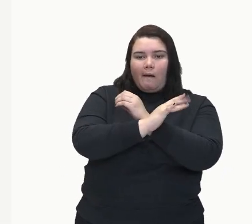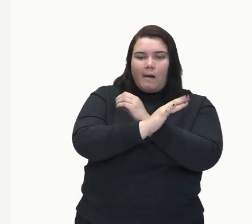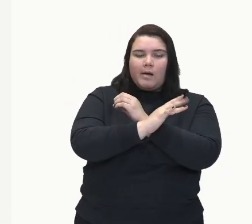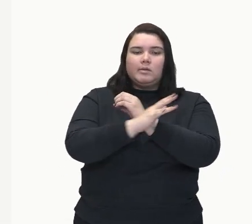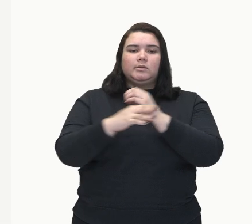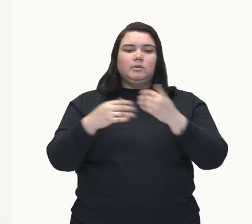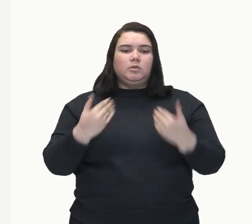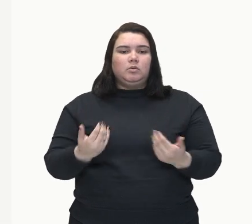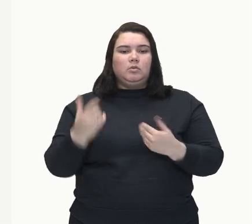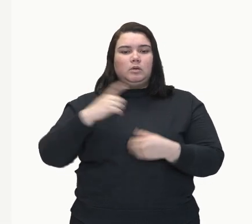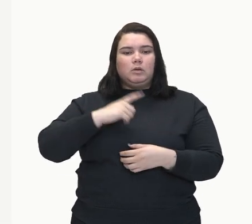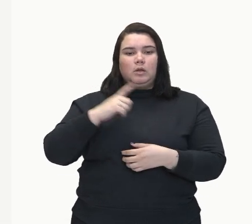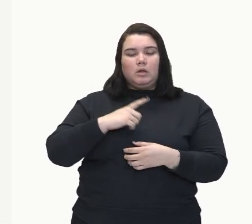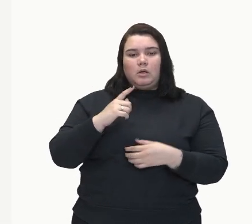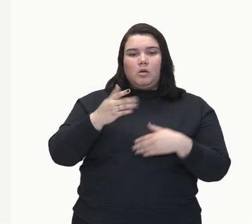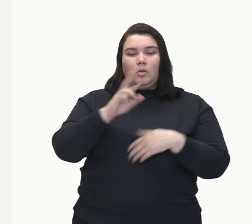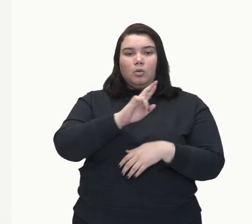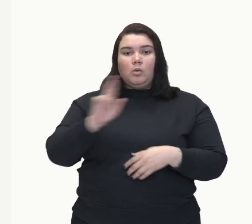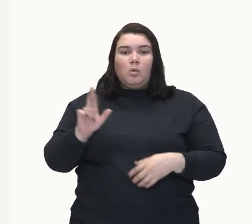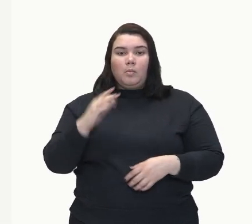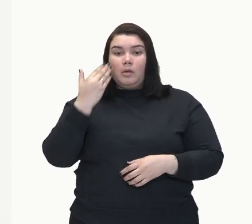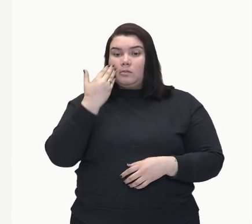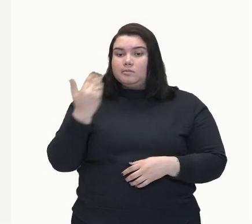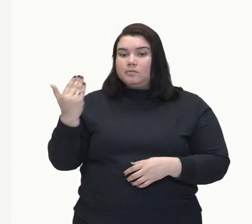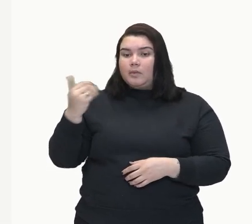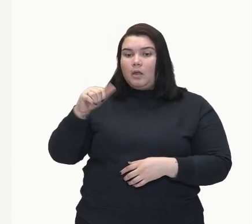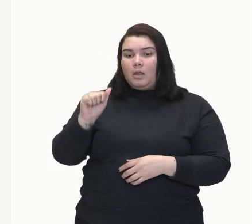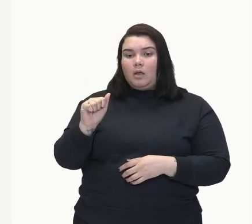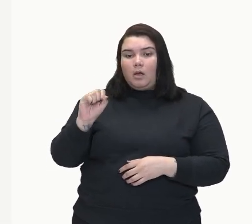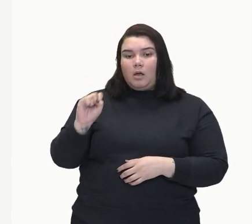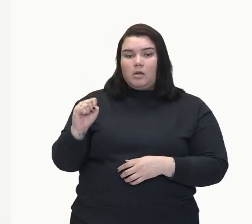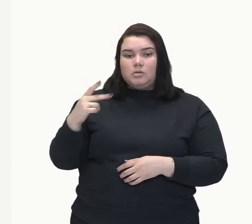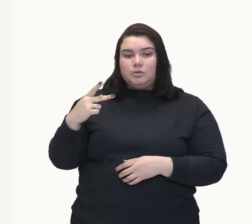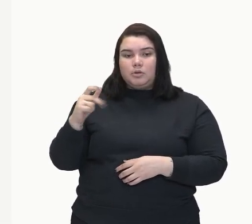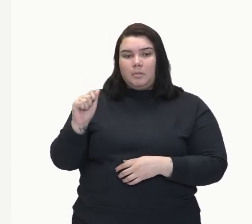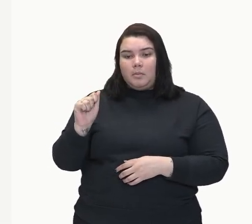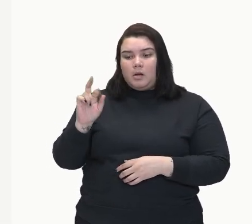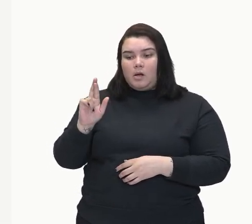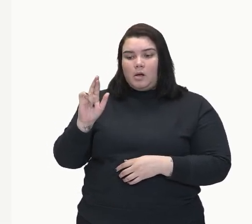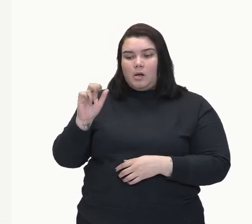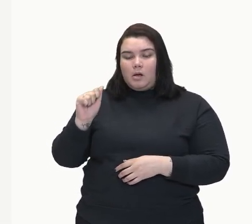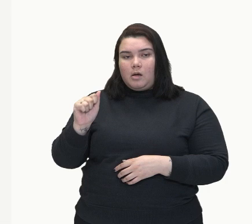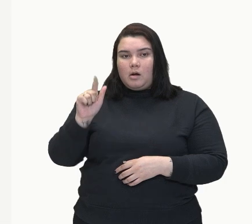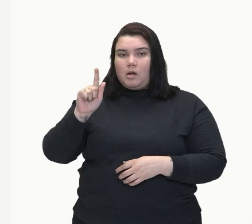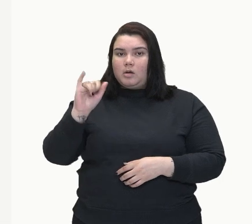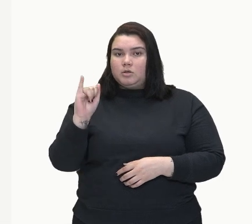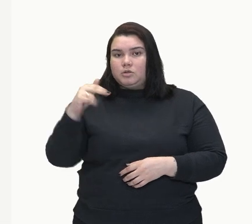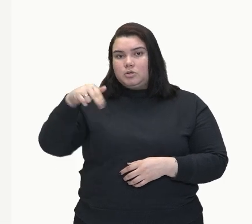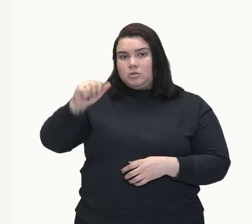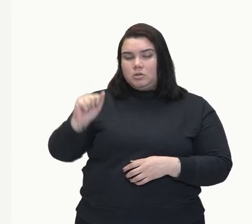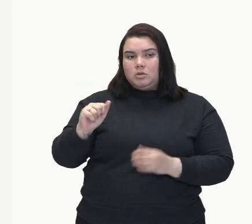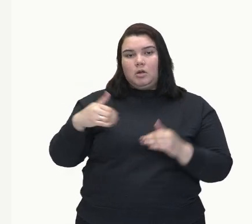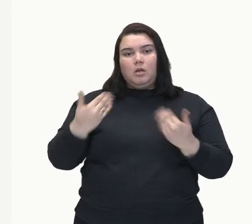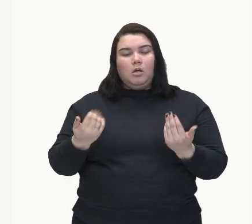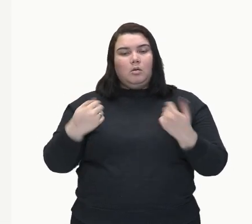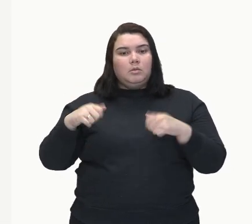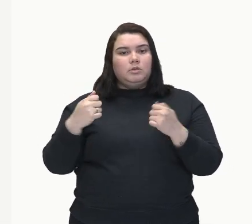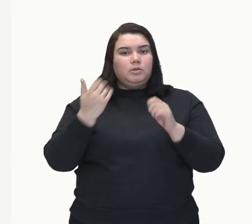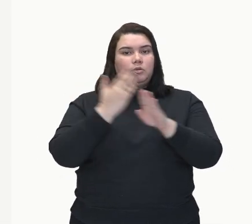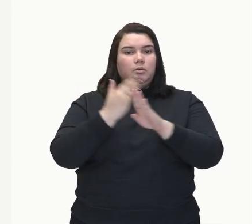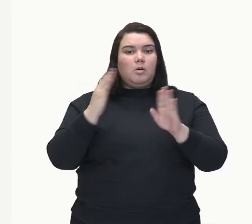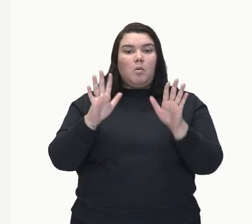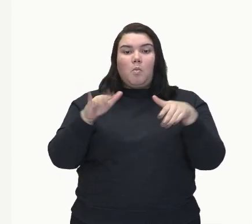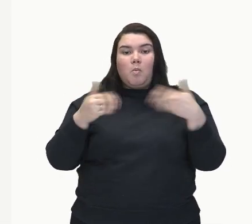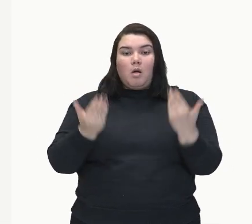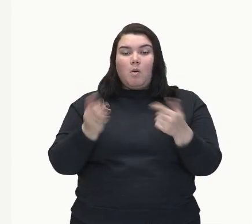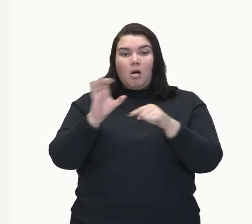aqui amida, é a asparagina, tem aqui o nitrogênio. Então, é necessário identificar quais desses